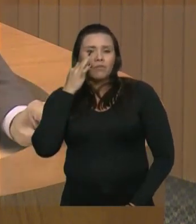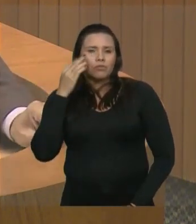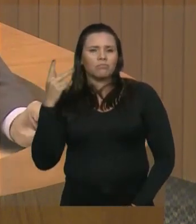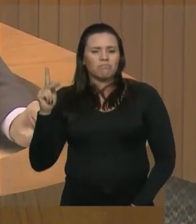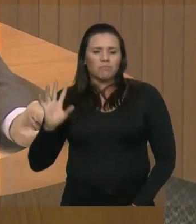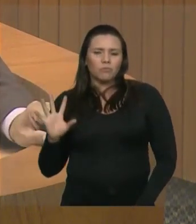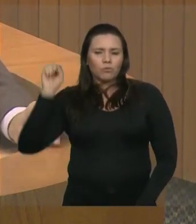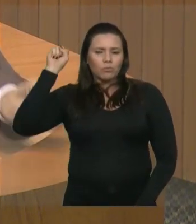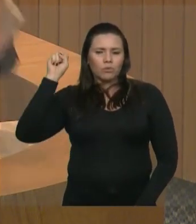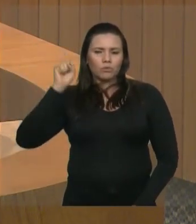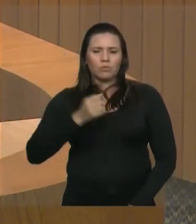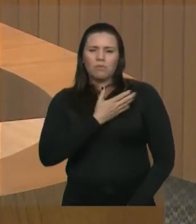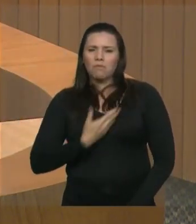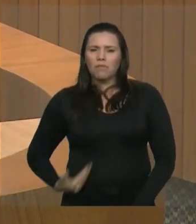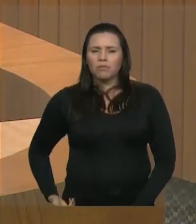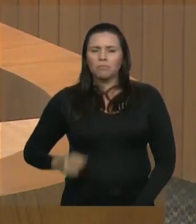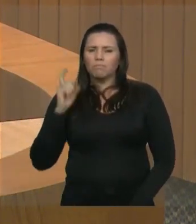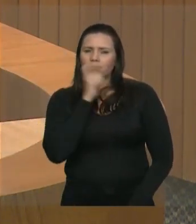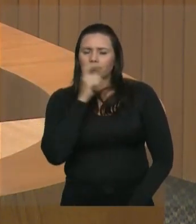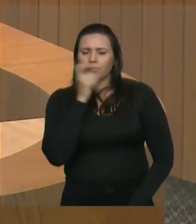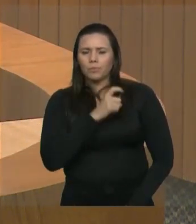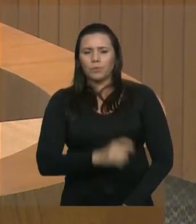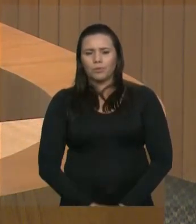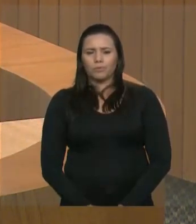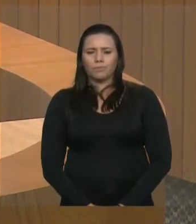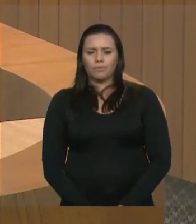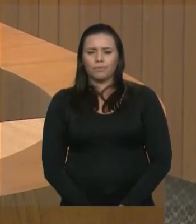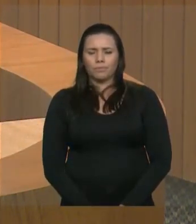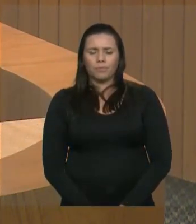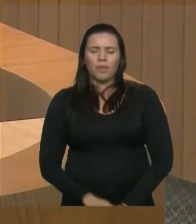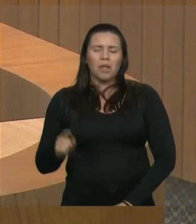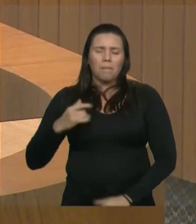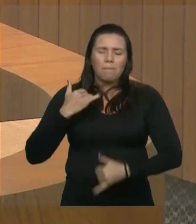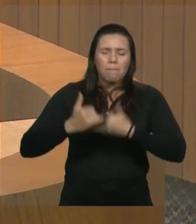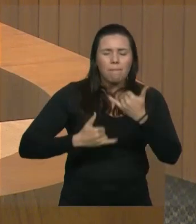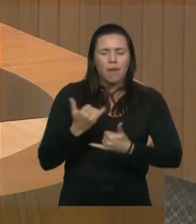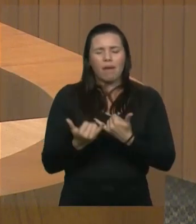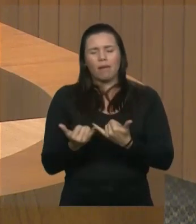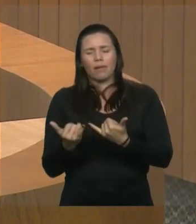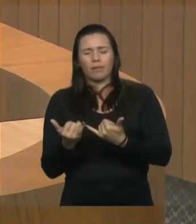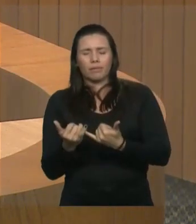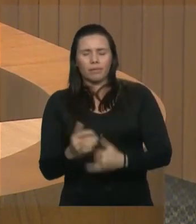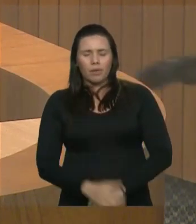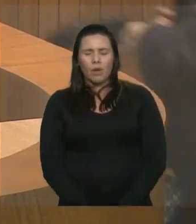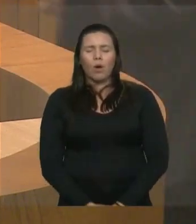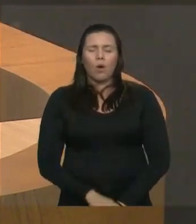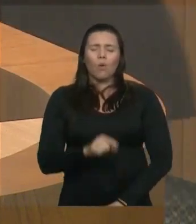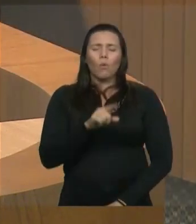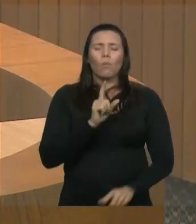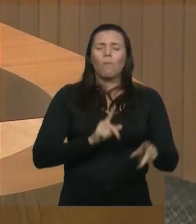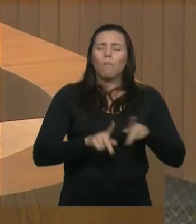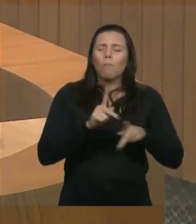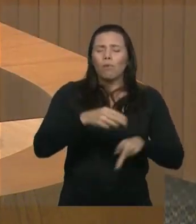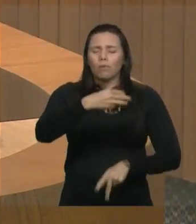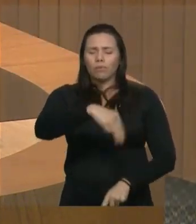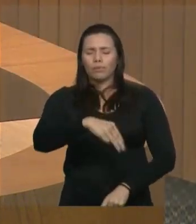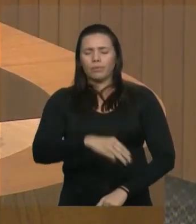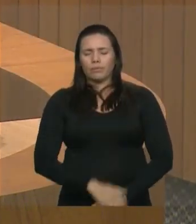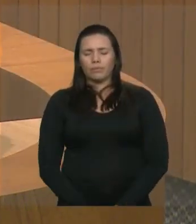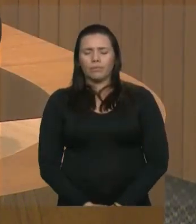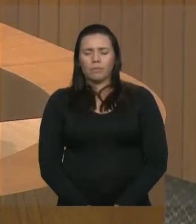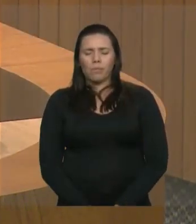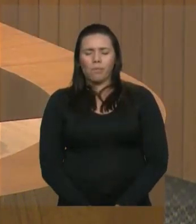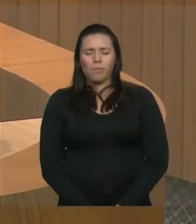enganador, governador que brinca com os sonhos, com a esperança dos maranhenses. Governador Flávio